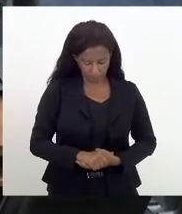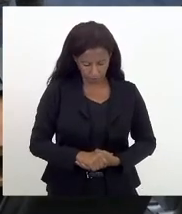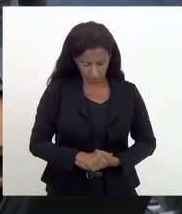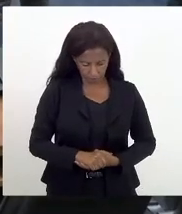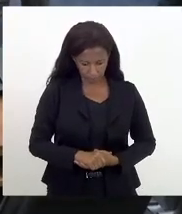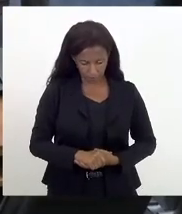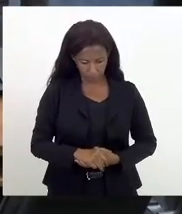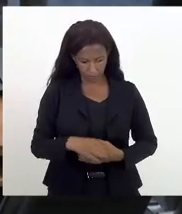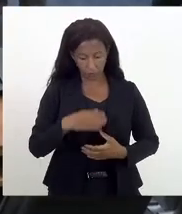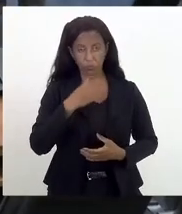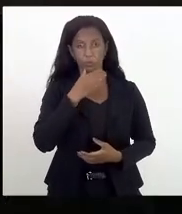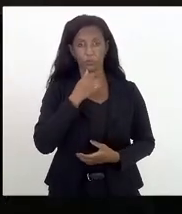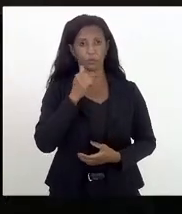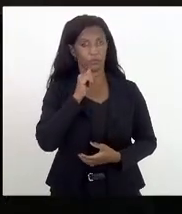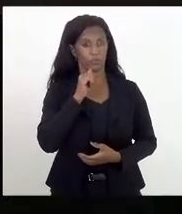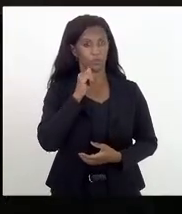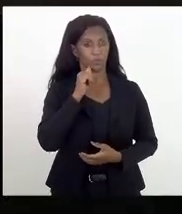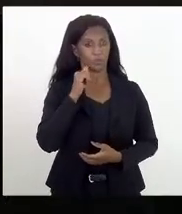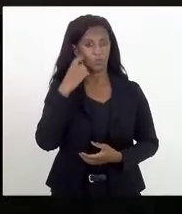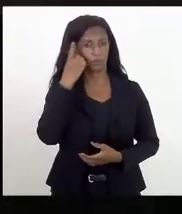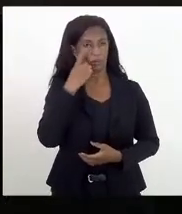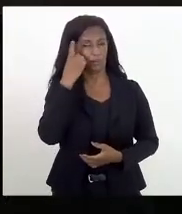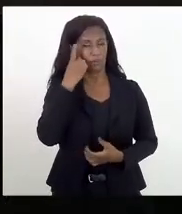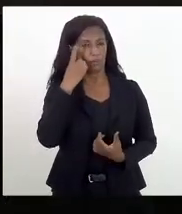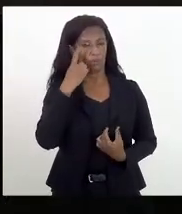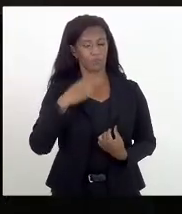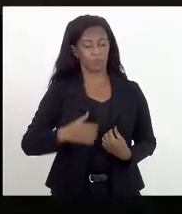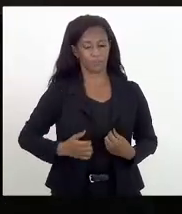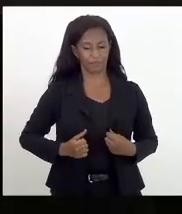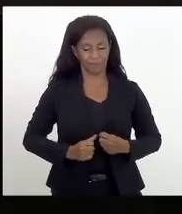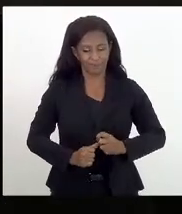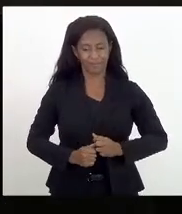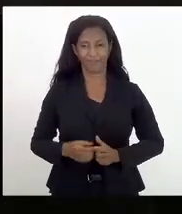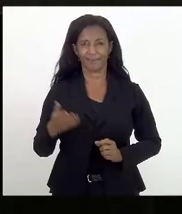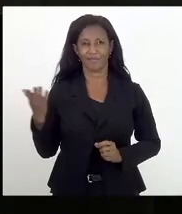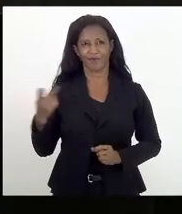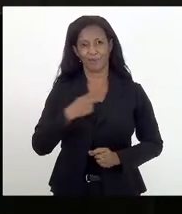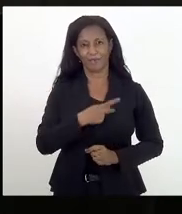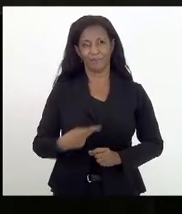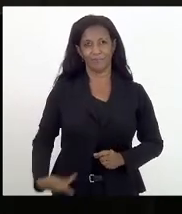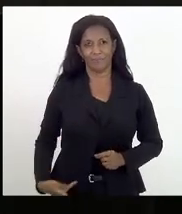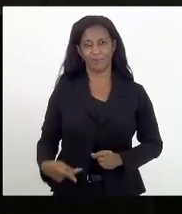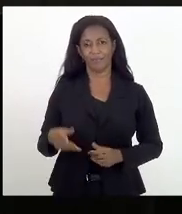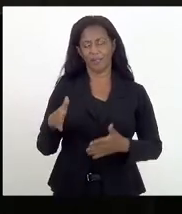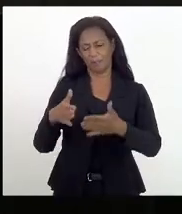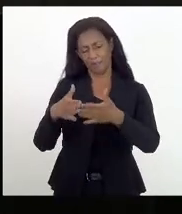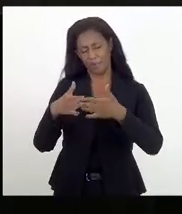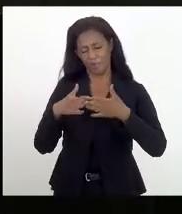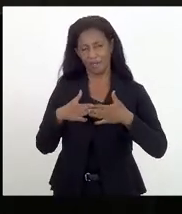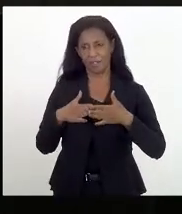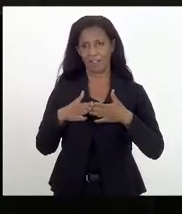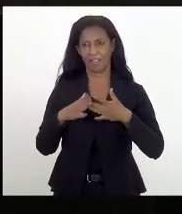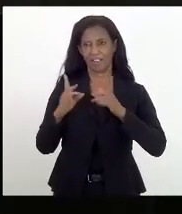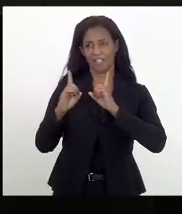senhoras e senhores deputados e deputadas minha caríssima presidente Deputado Tijucas licença pela distância que me